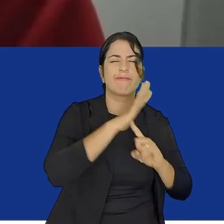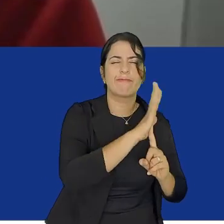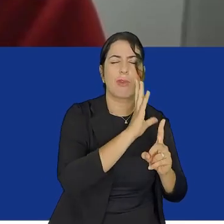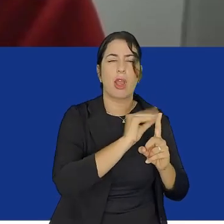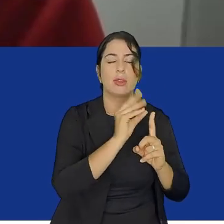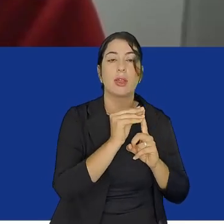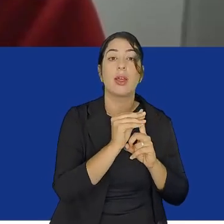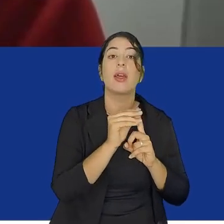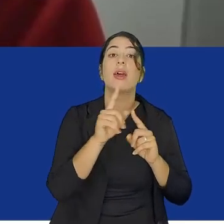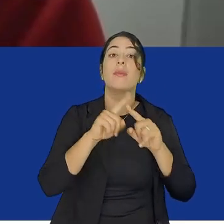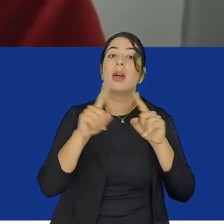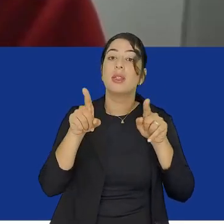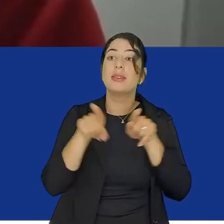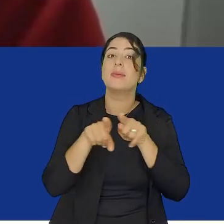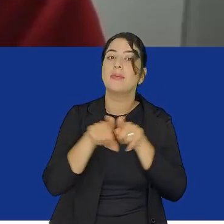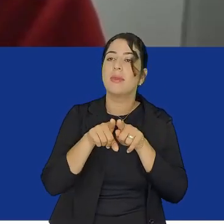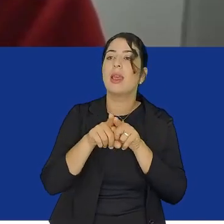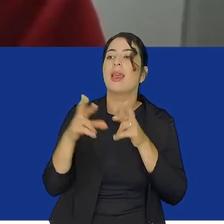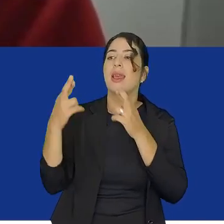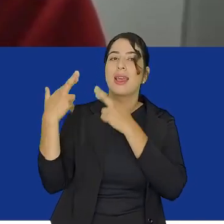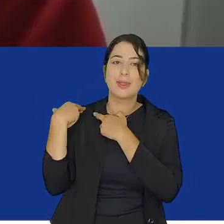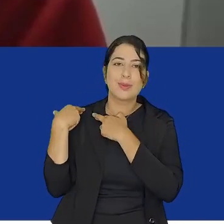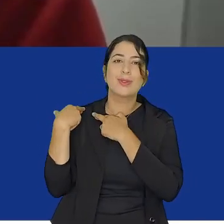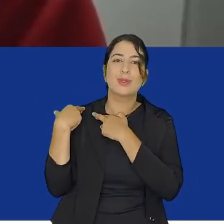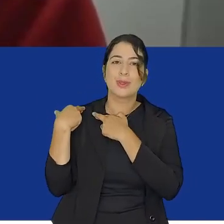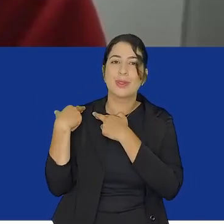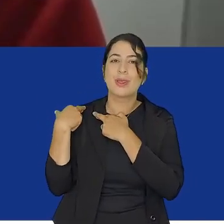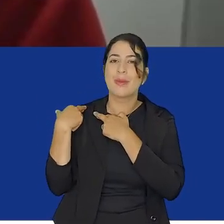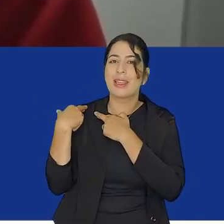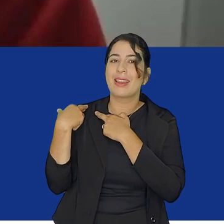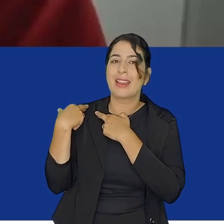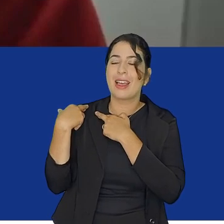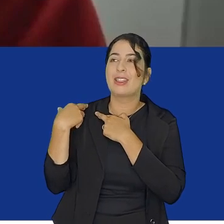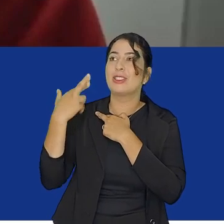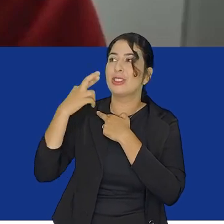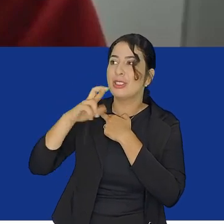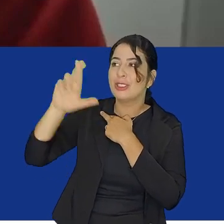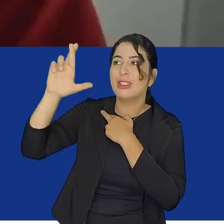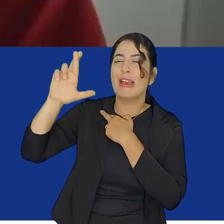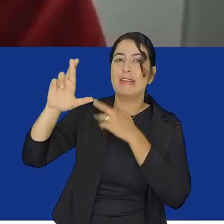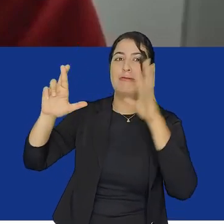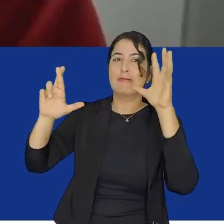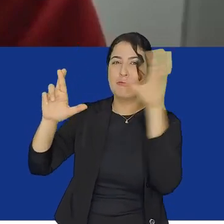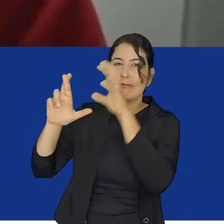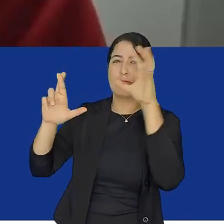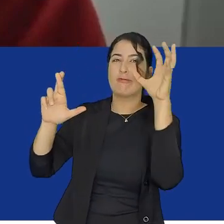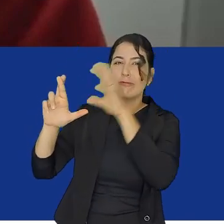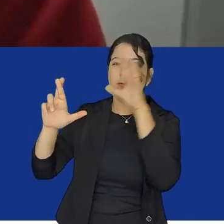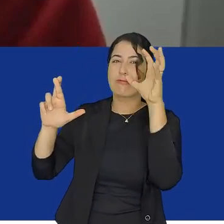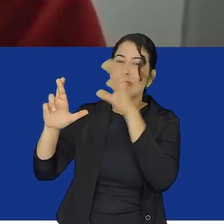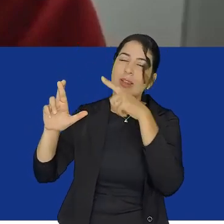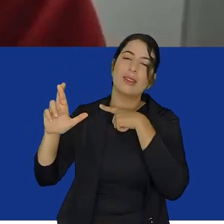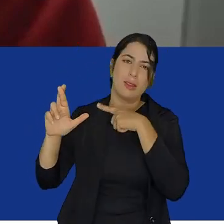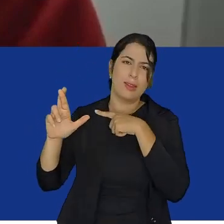trazendo também essa responsabilidade intensa sobre o gestor de mudar isso tudo. Por isso que